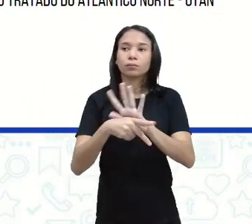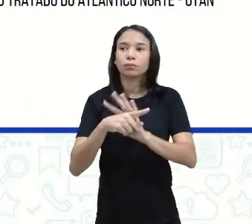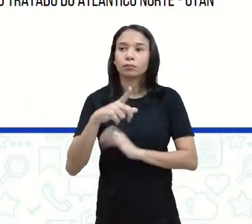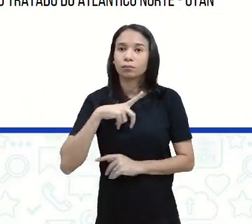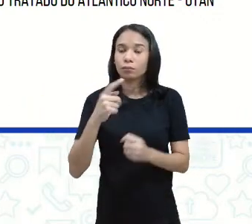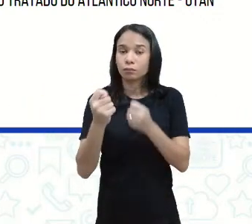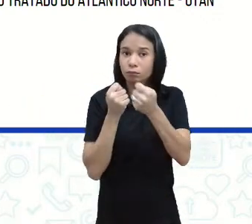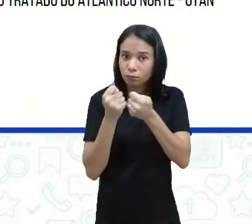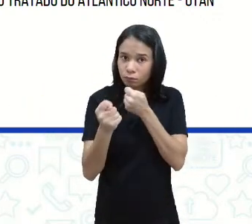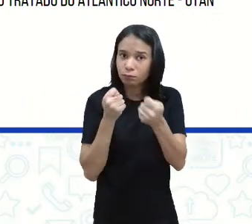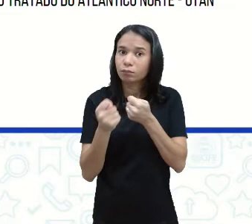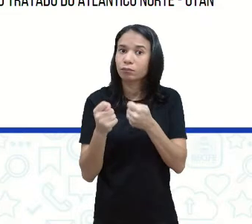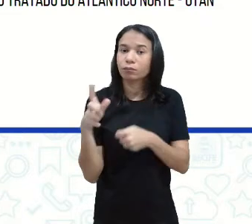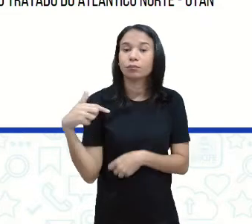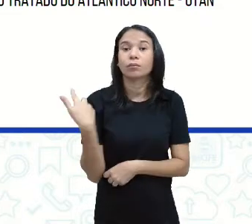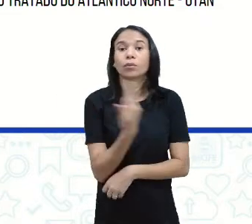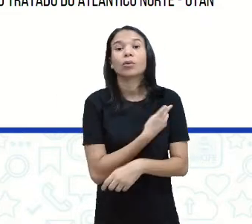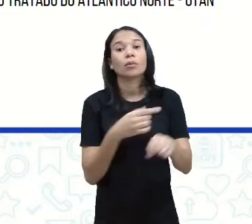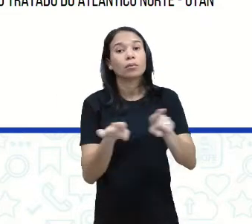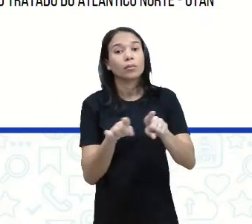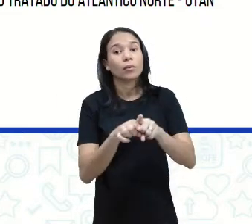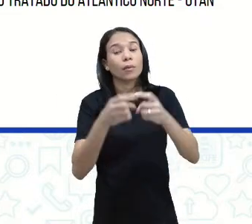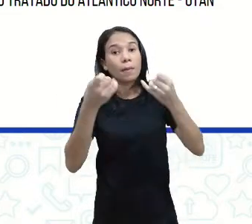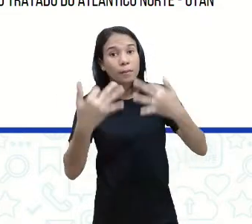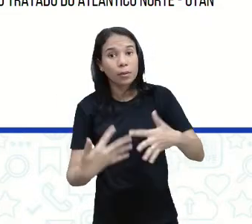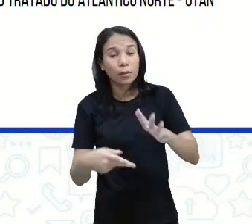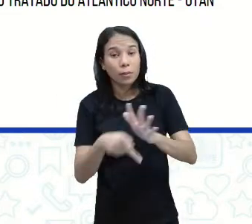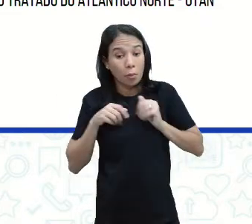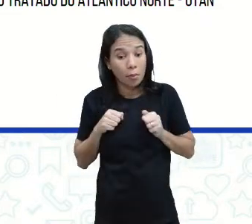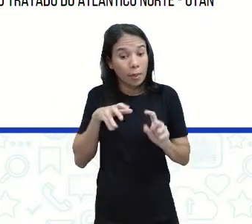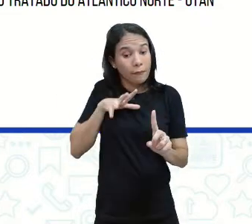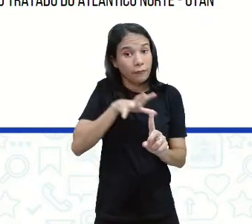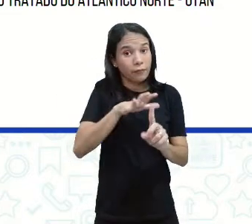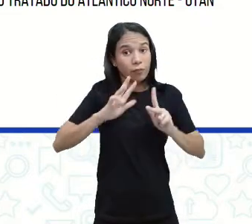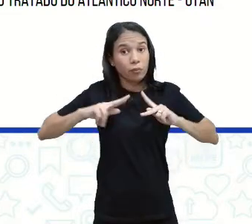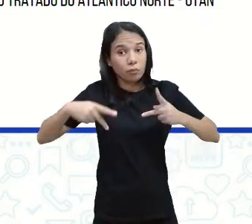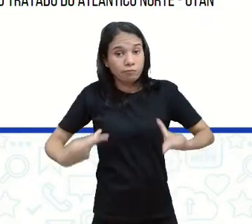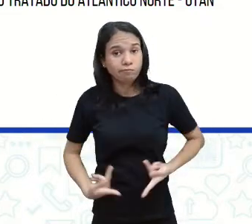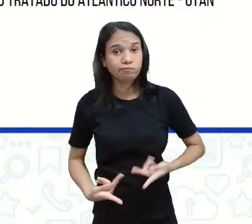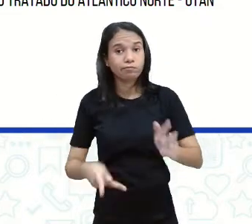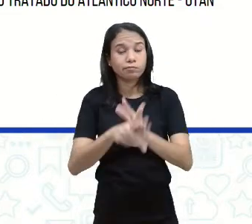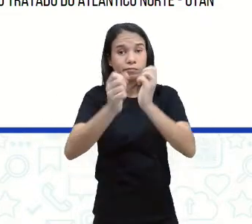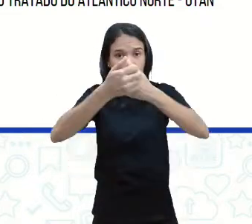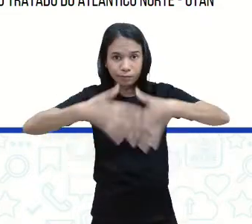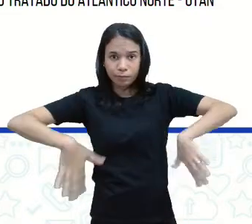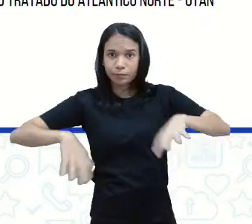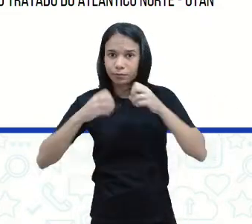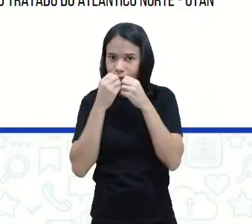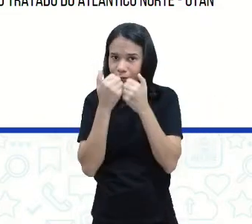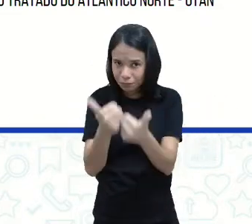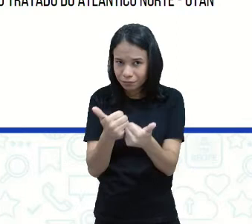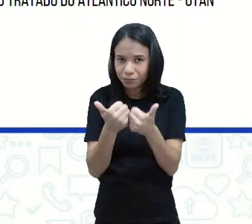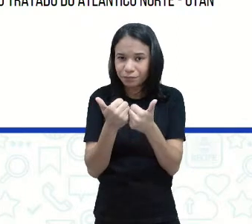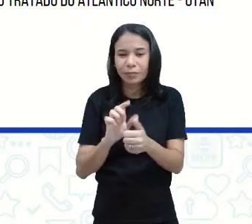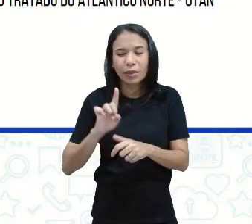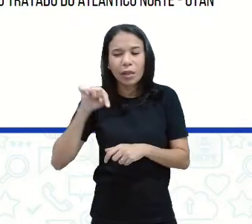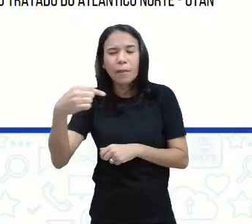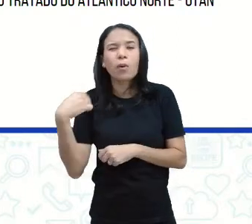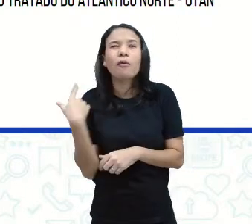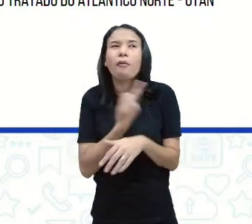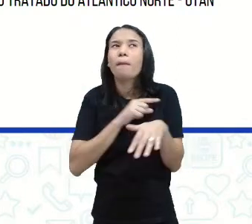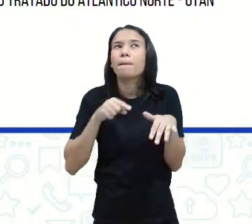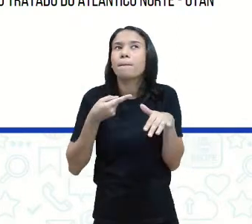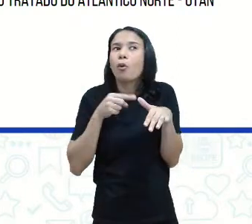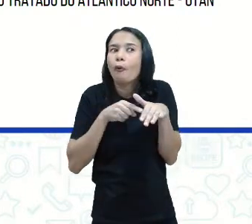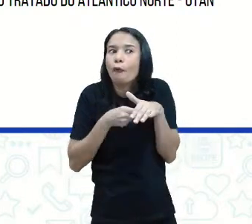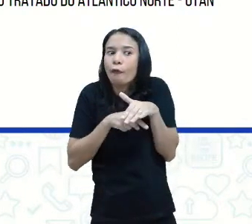de economia, a gente fala da ação humana na natureza. Beleza? Daqui a pouco a gente vai aprofundar um pouquinho